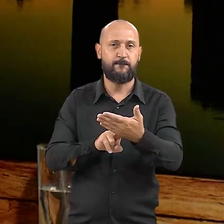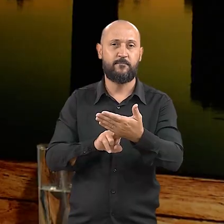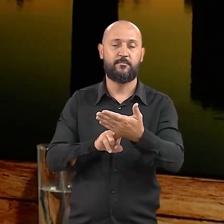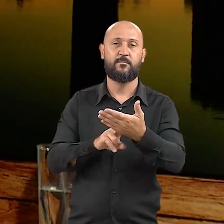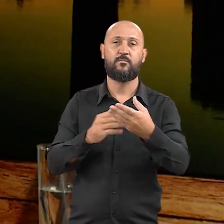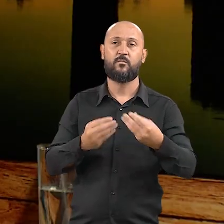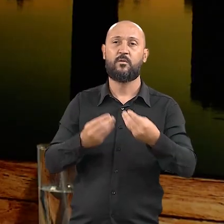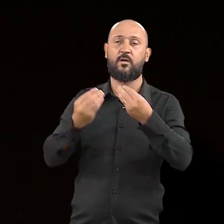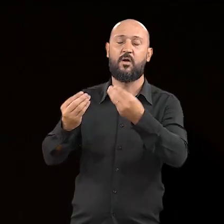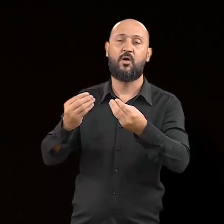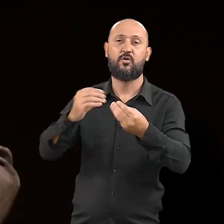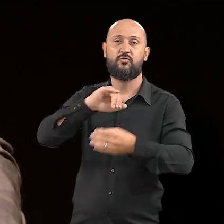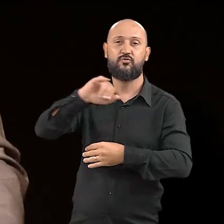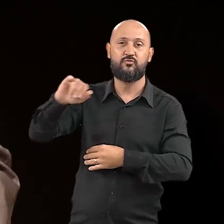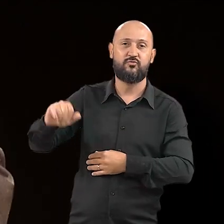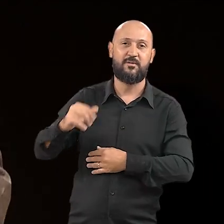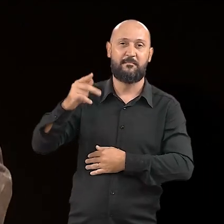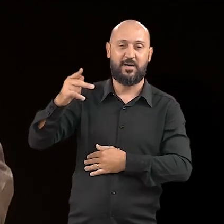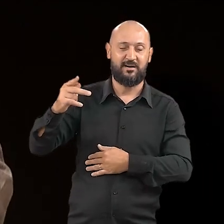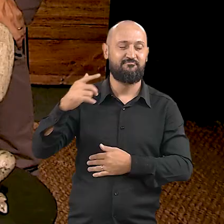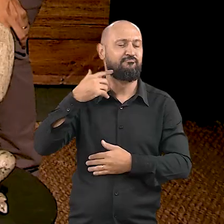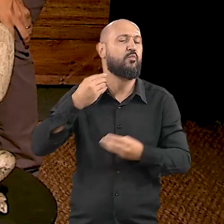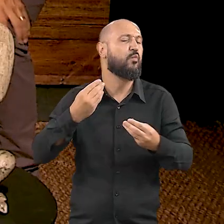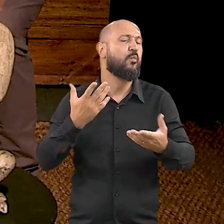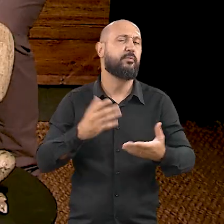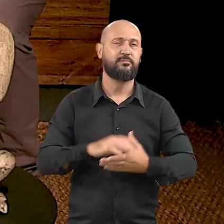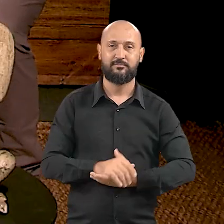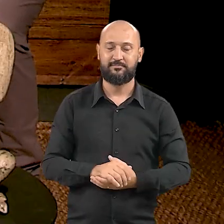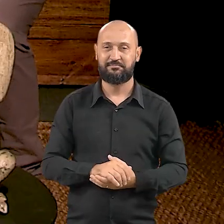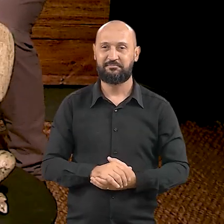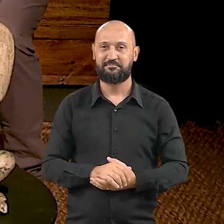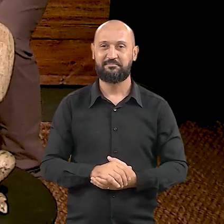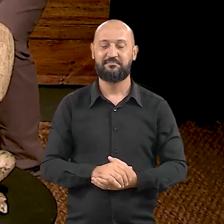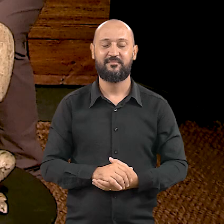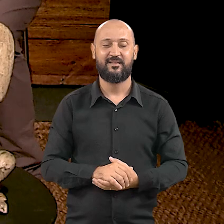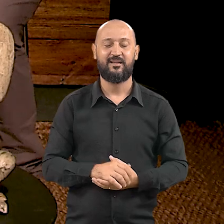a José Antônio Pereira? Essa foi o seguinte,